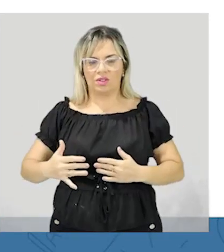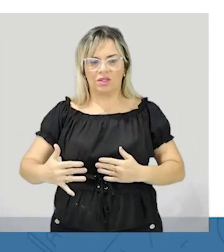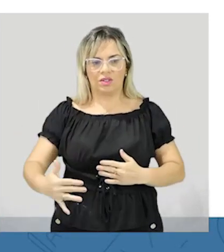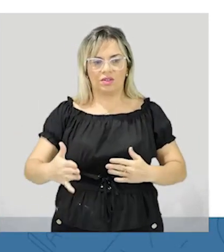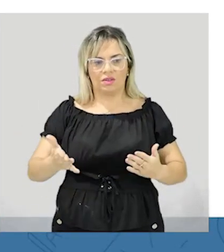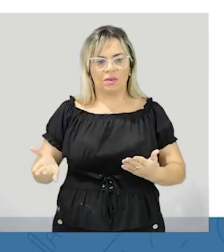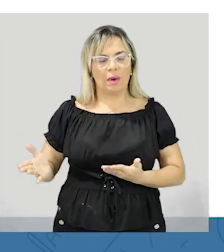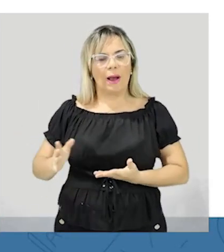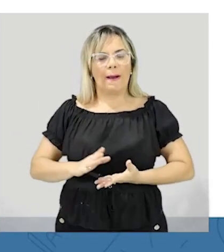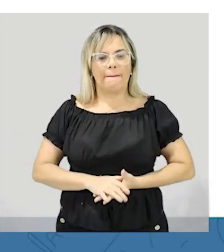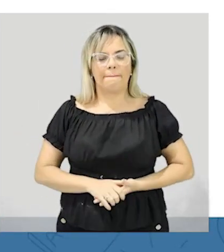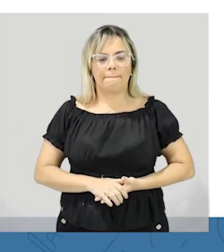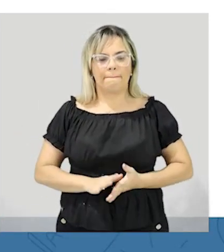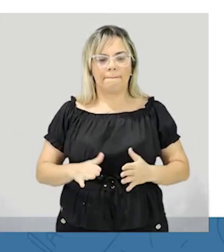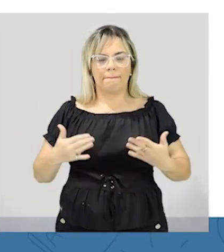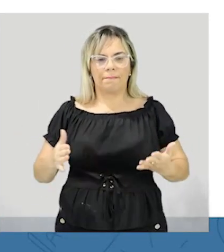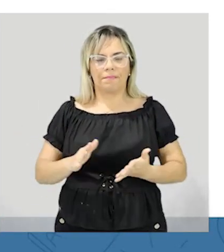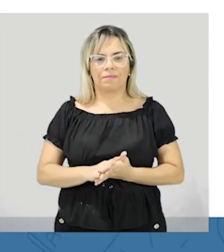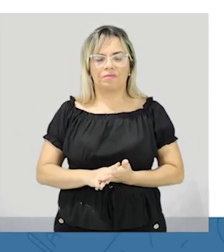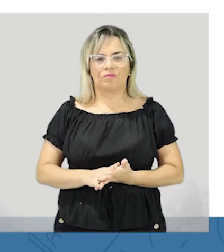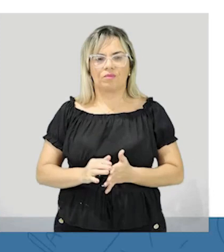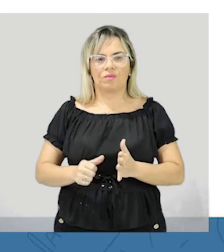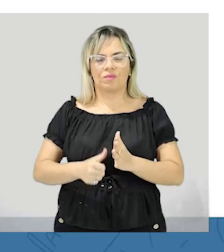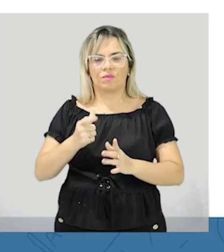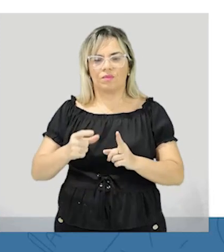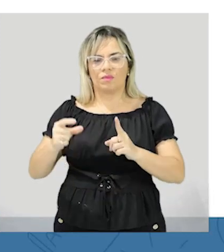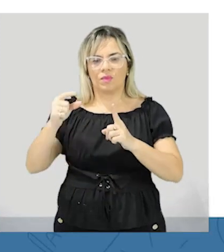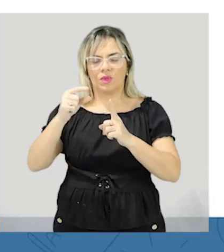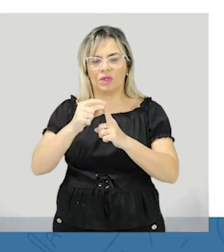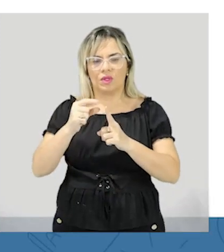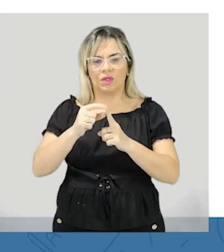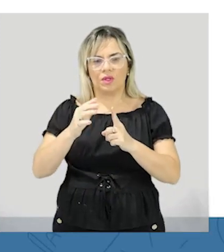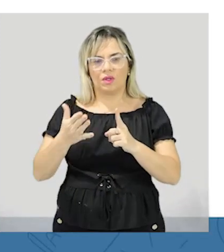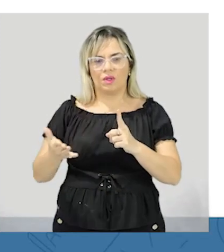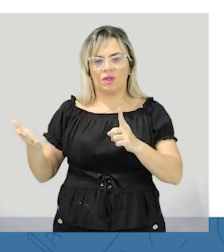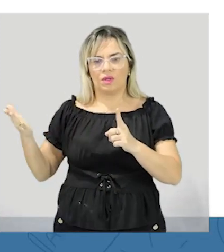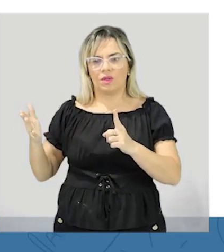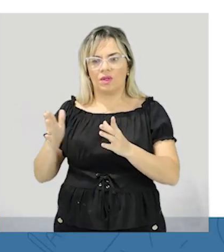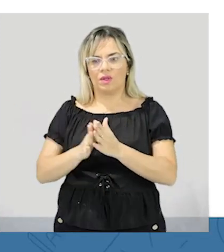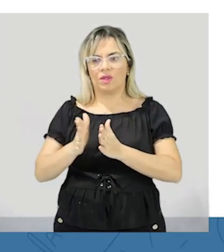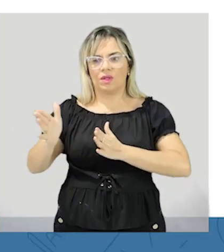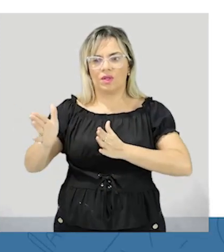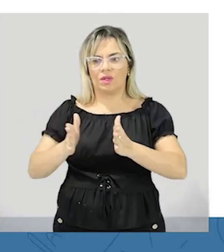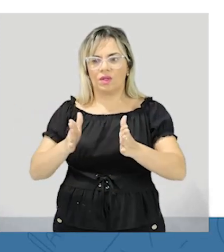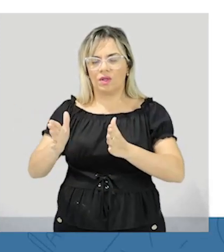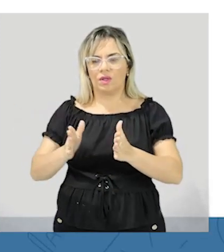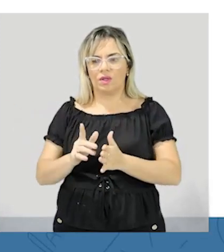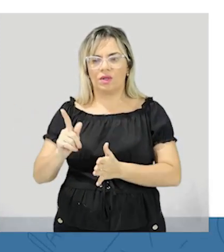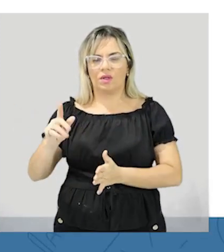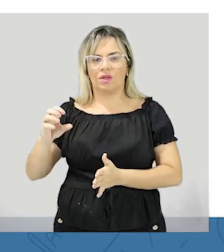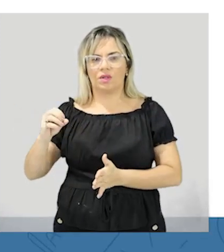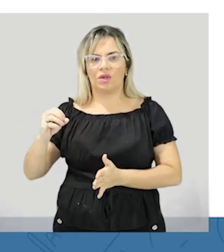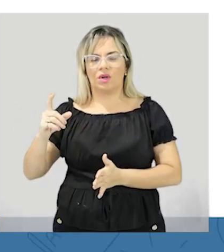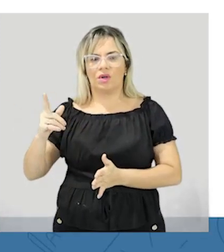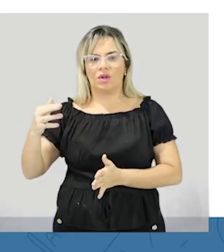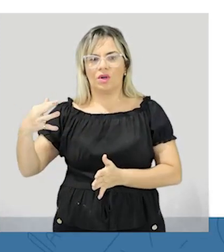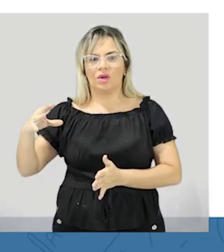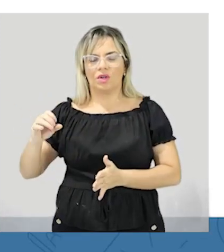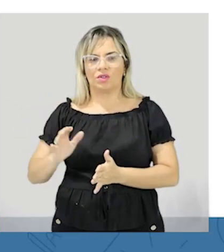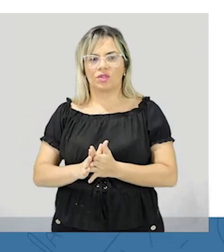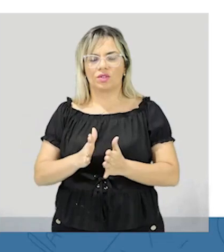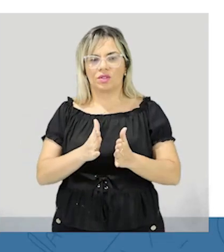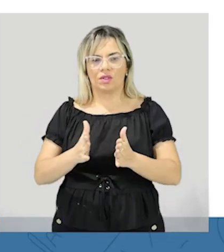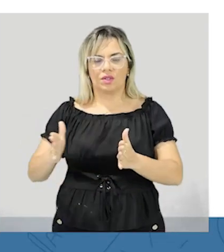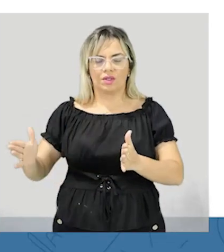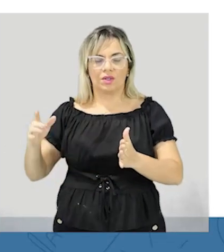nos processos. O primeiro termo aí que eu vou te citar, quando ele fala ali de época geológica, ele está falando das chamadas eras